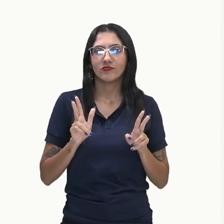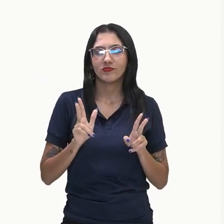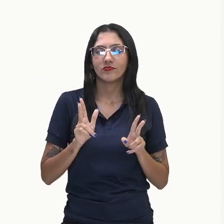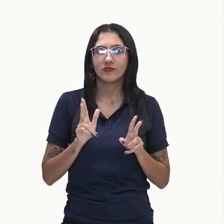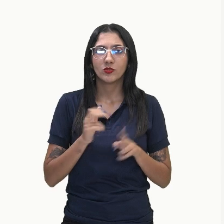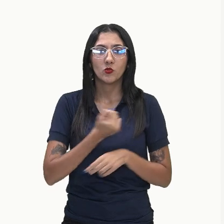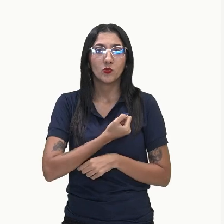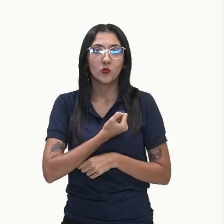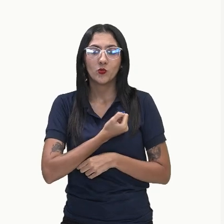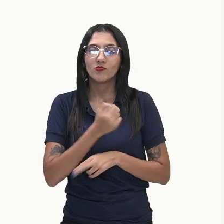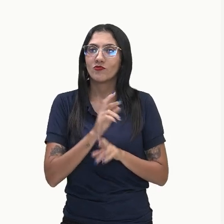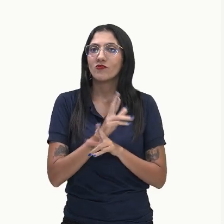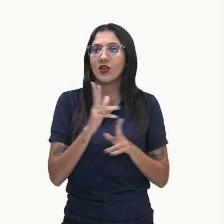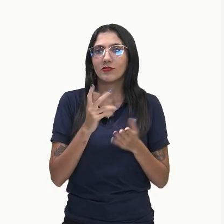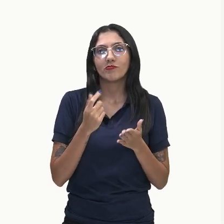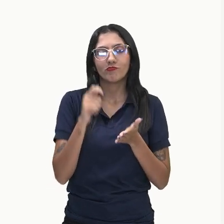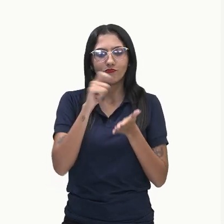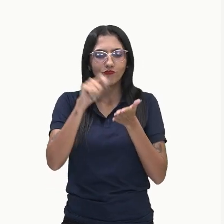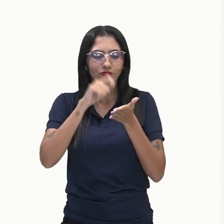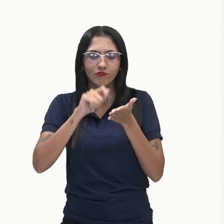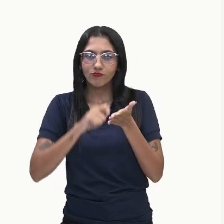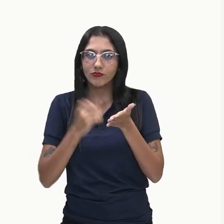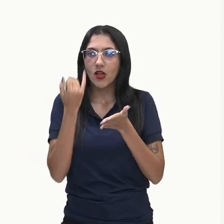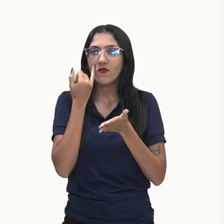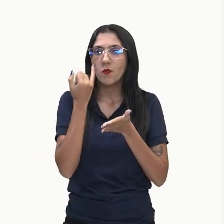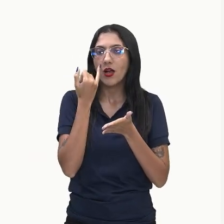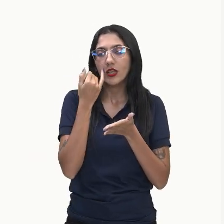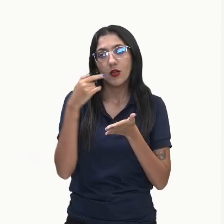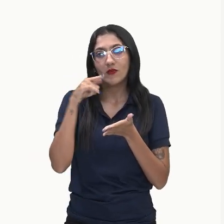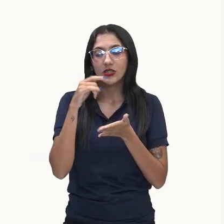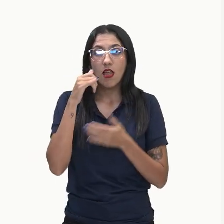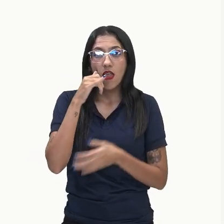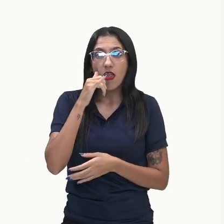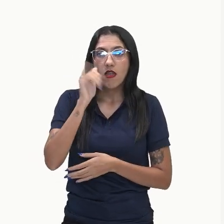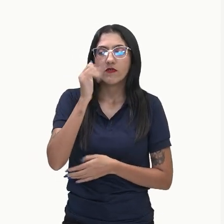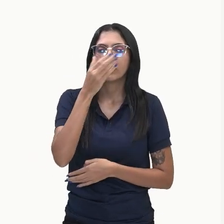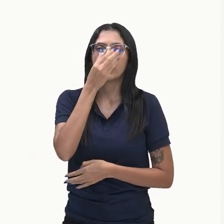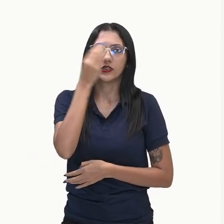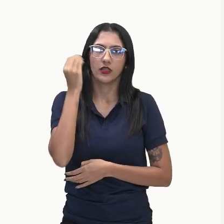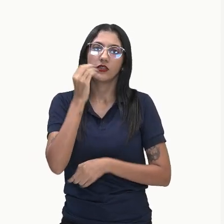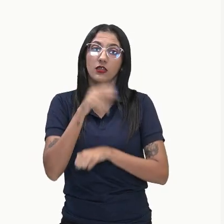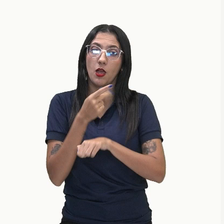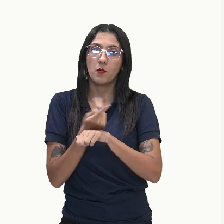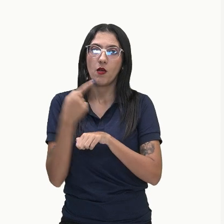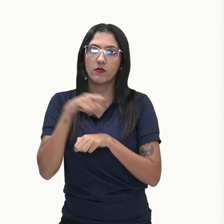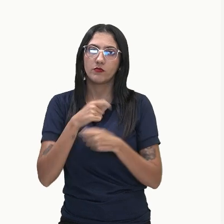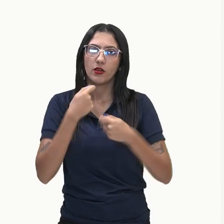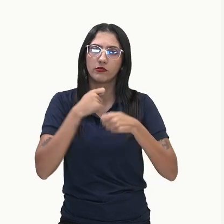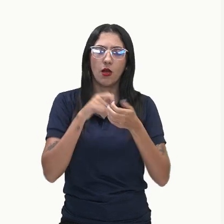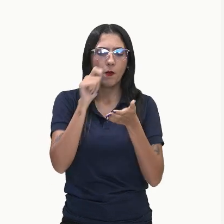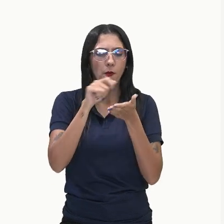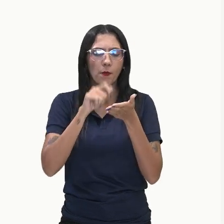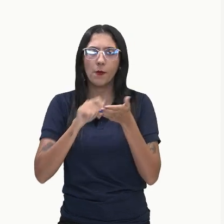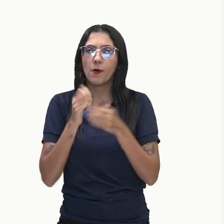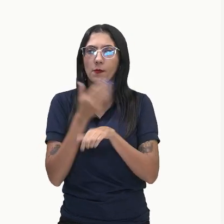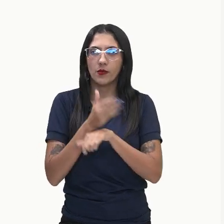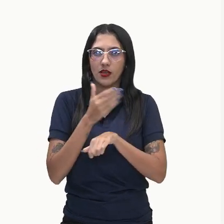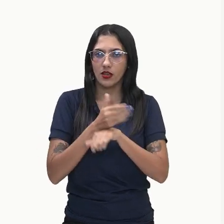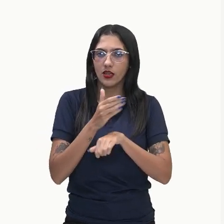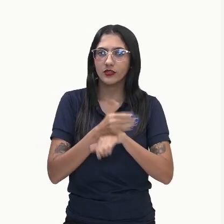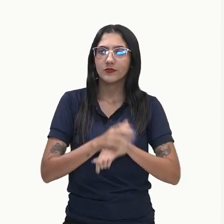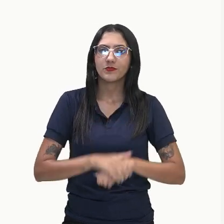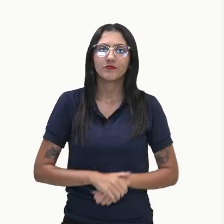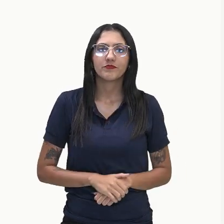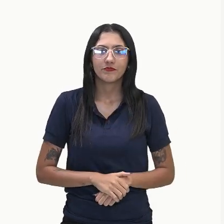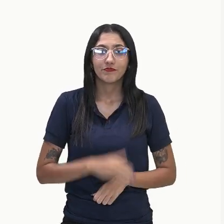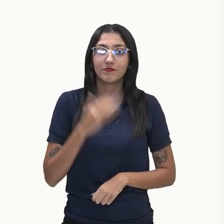Vá anotando aí, vai destacando tudo para você não esquecer e não errar quando for necessário realizar exercício. E aqui nós